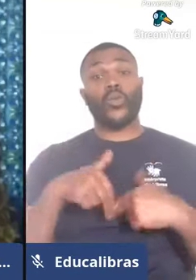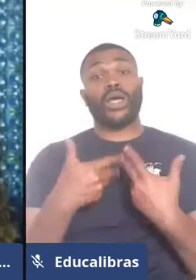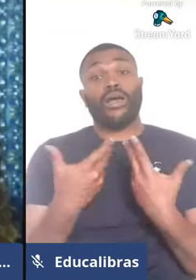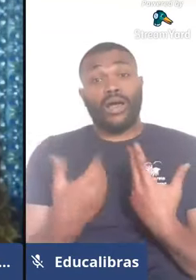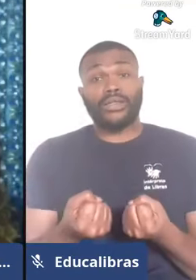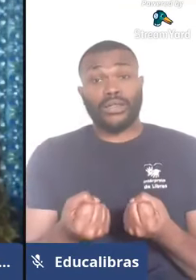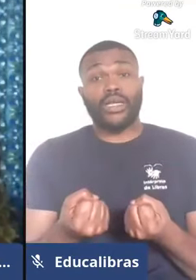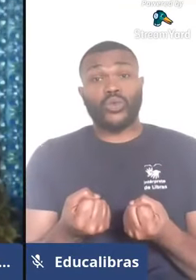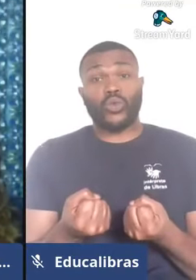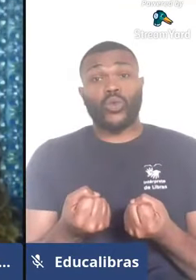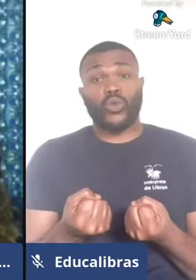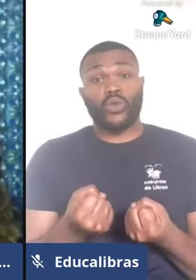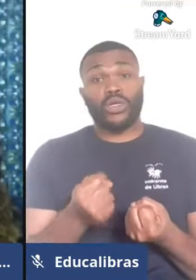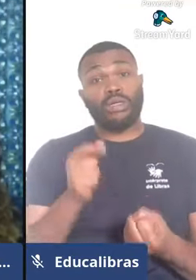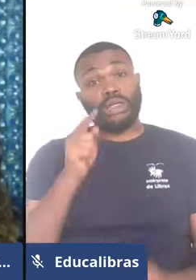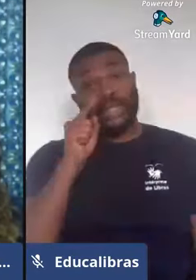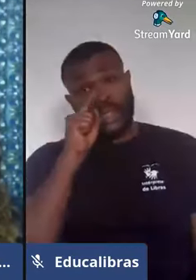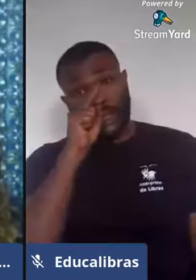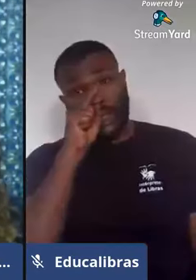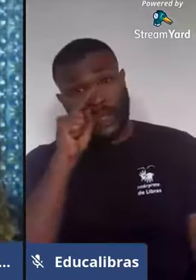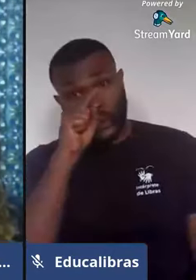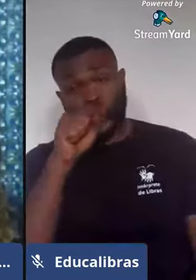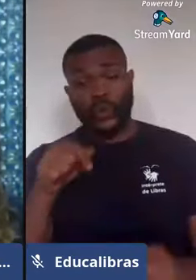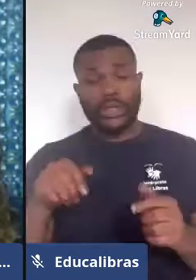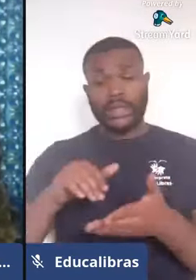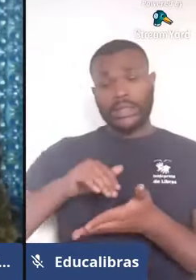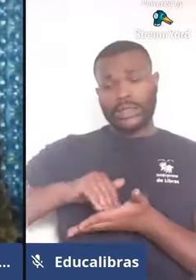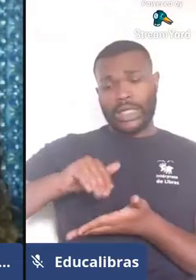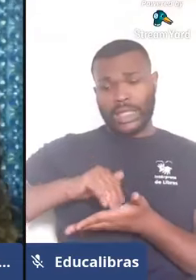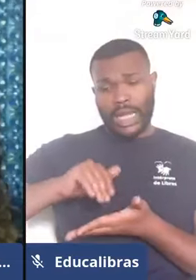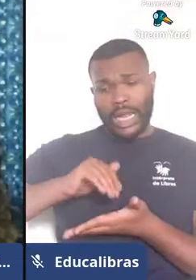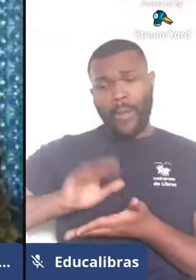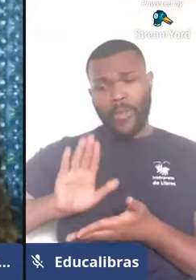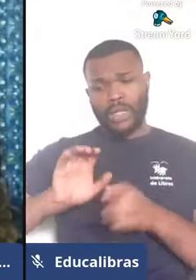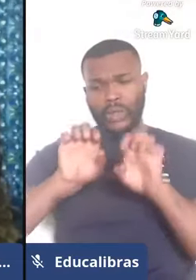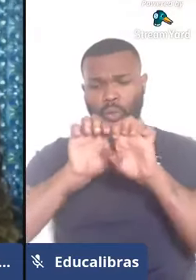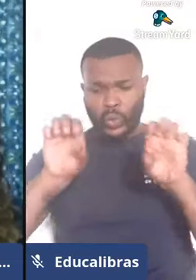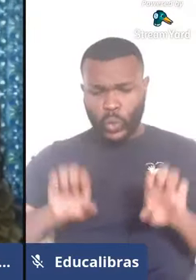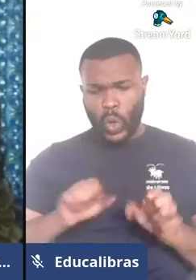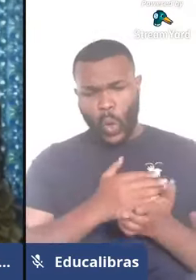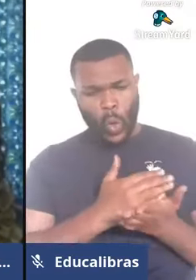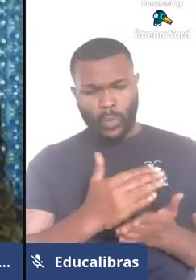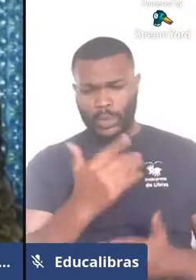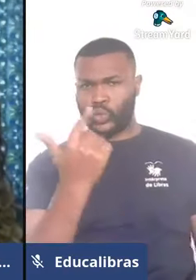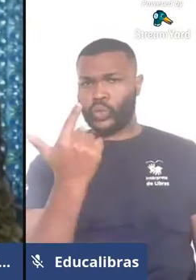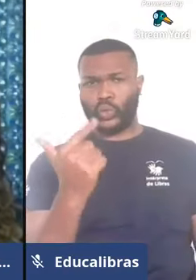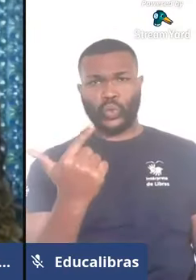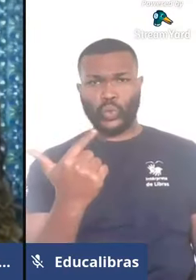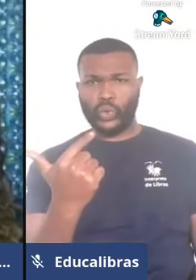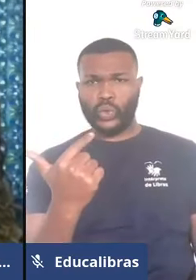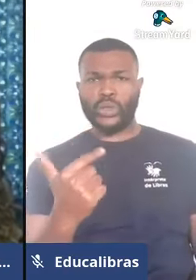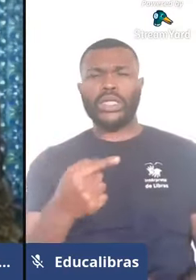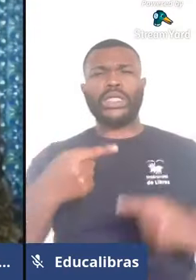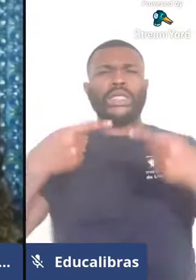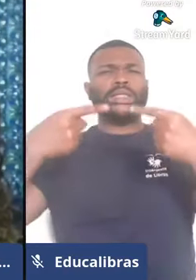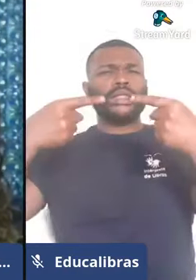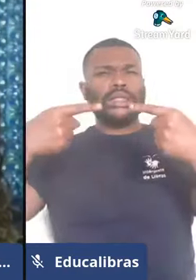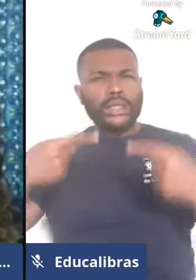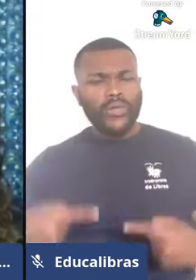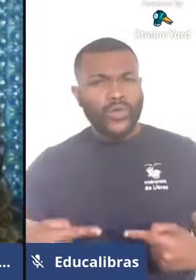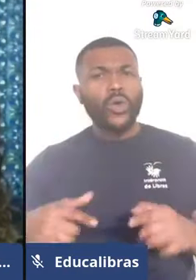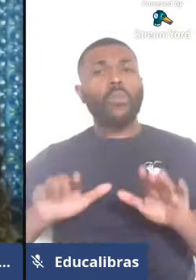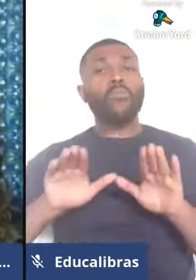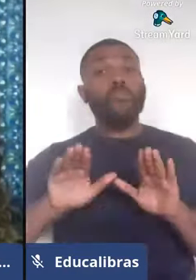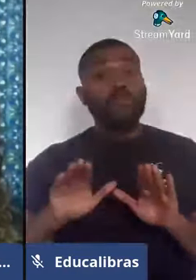assumido esse risco de montar uma secretaria sem estrutura no começo, né, com todos esses desafios, mas para garantir que a